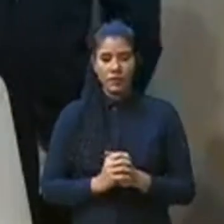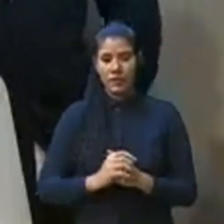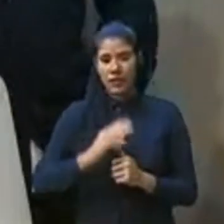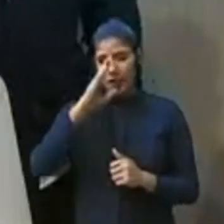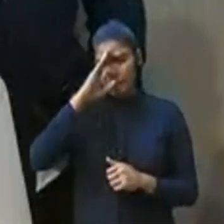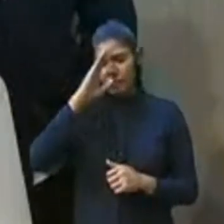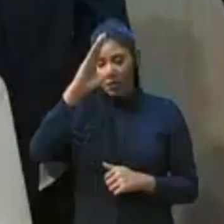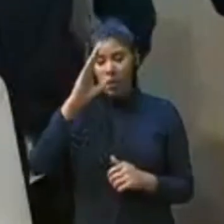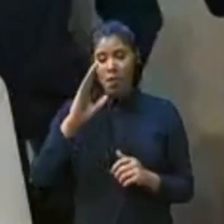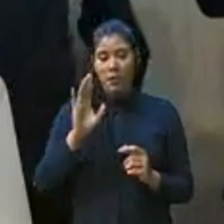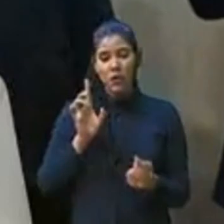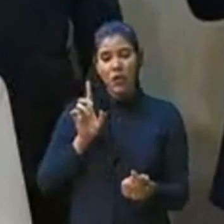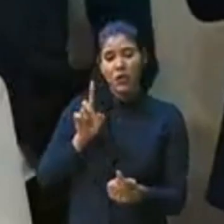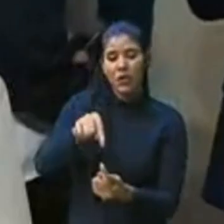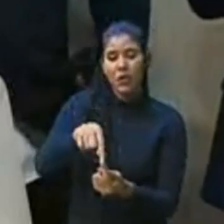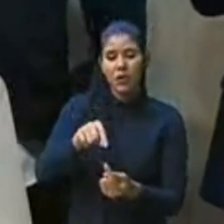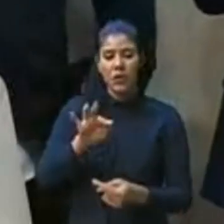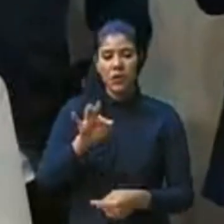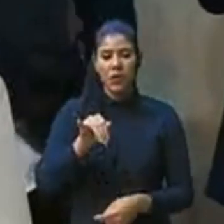nesse desejo como cearense.